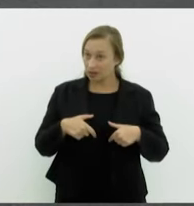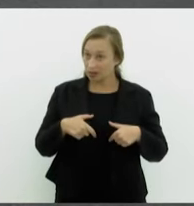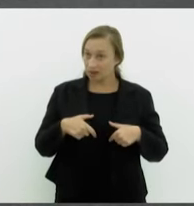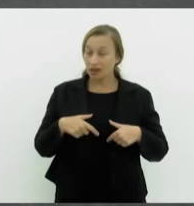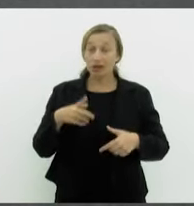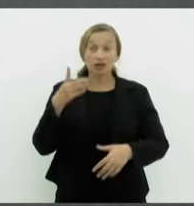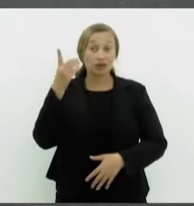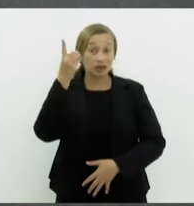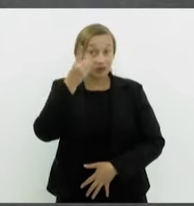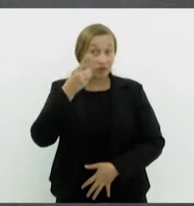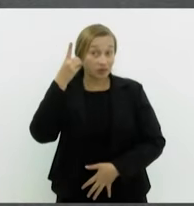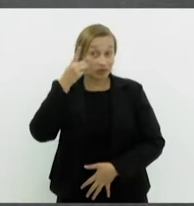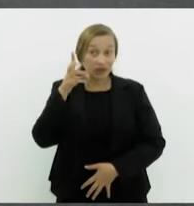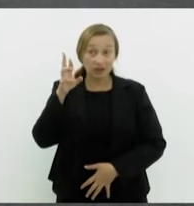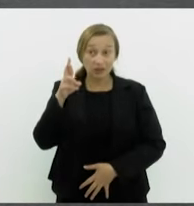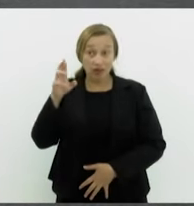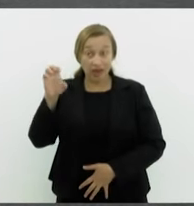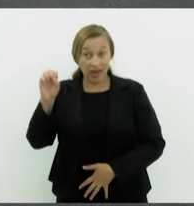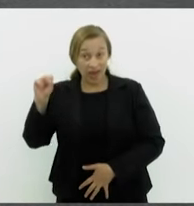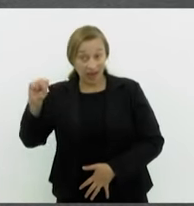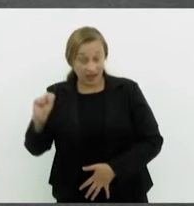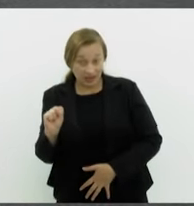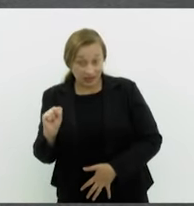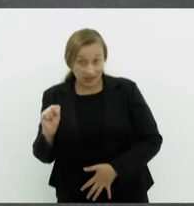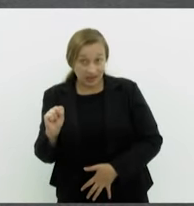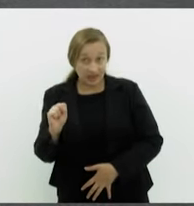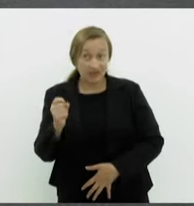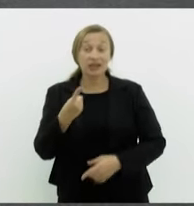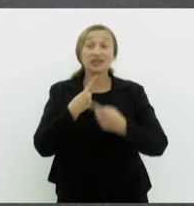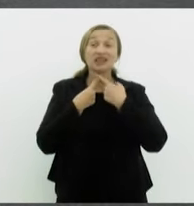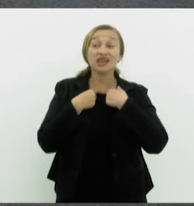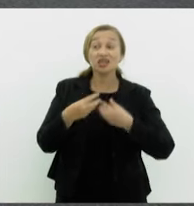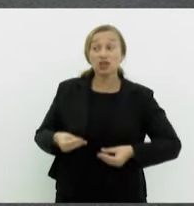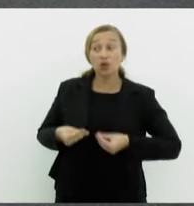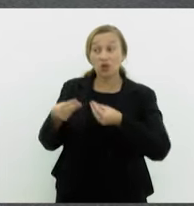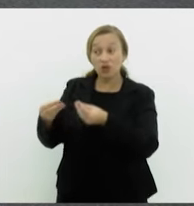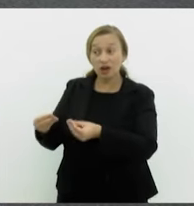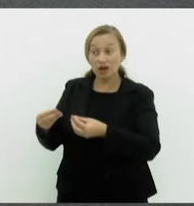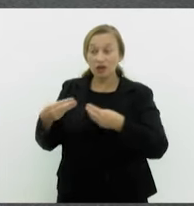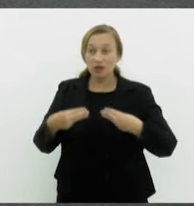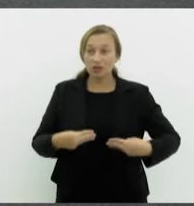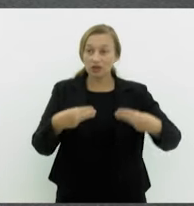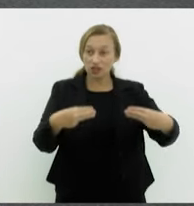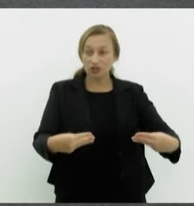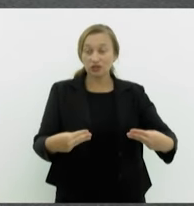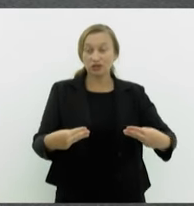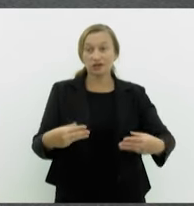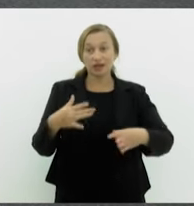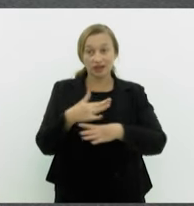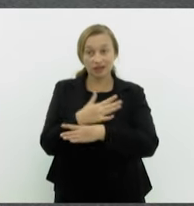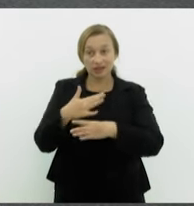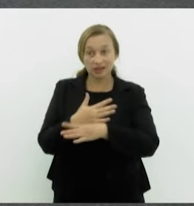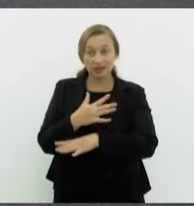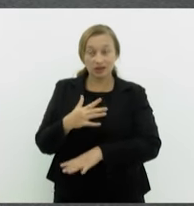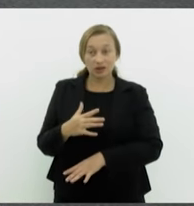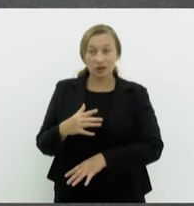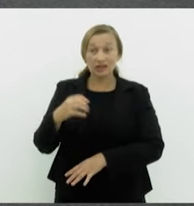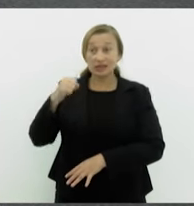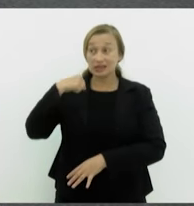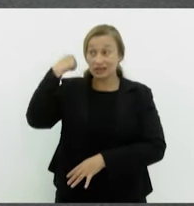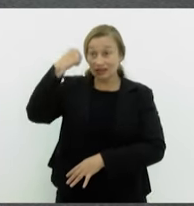Reis deseja ofertar ao ministro das Cidades, senhor